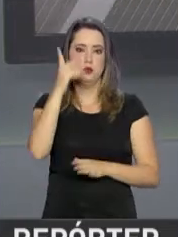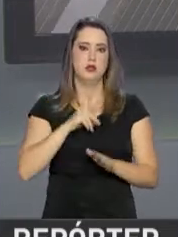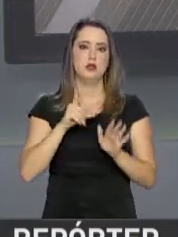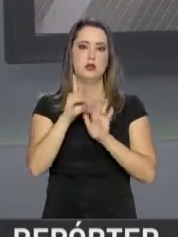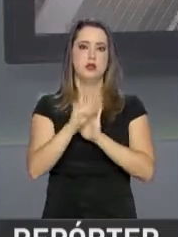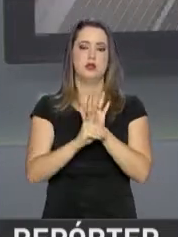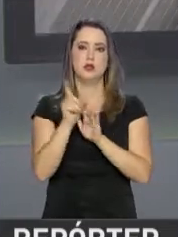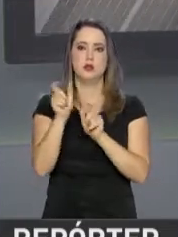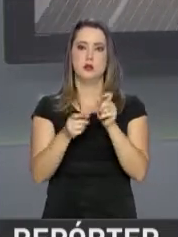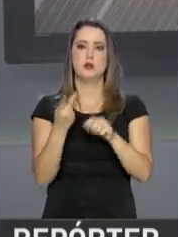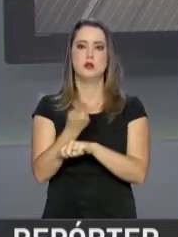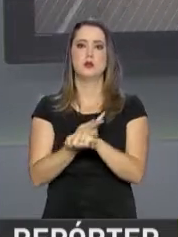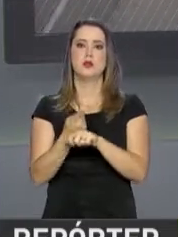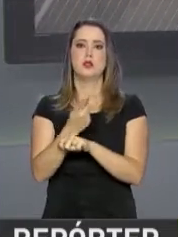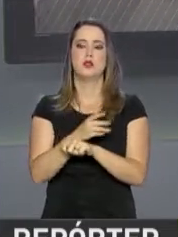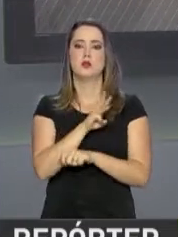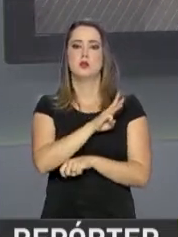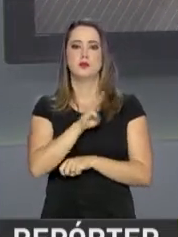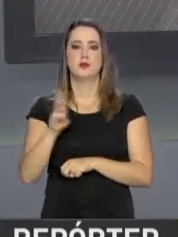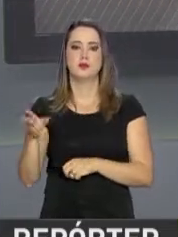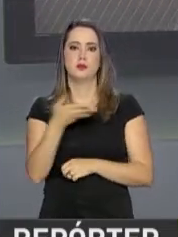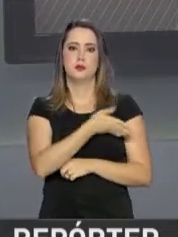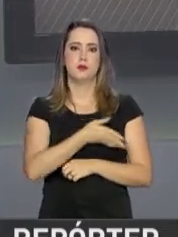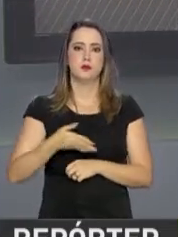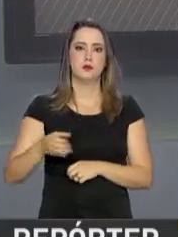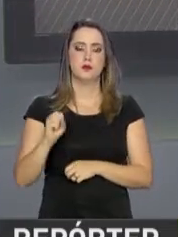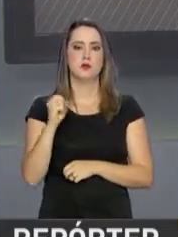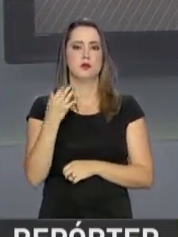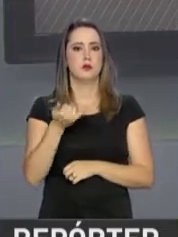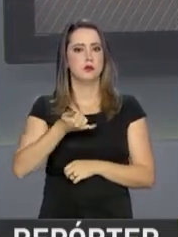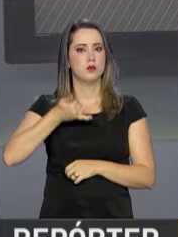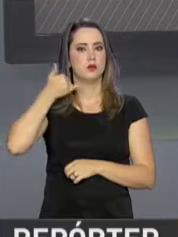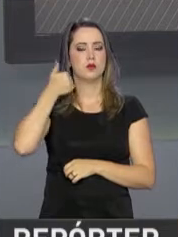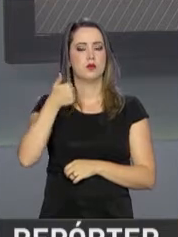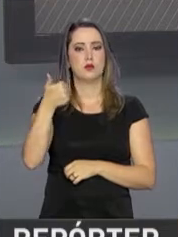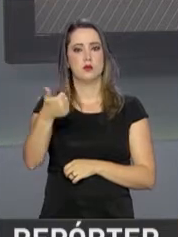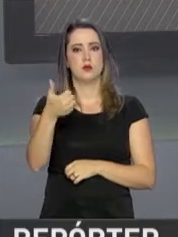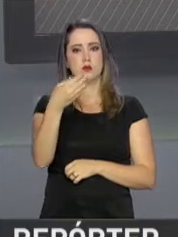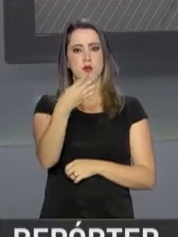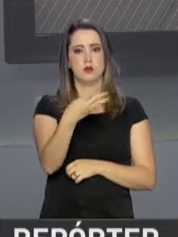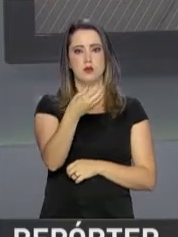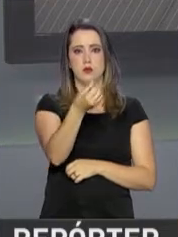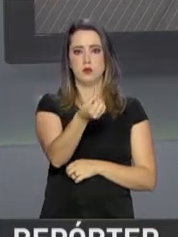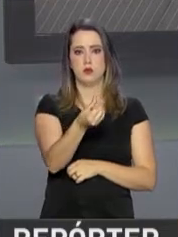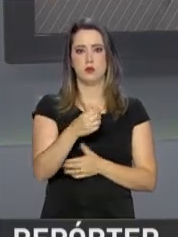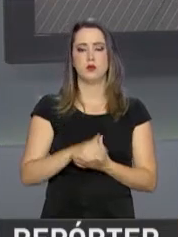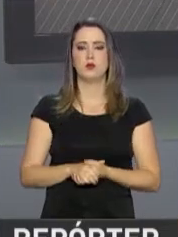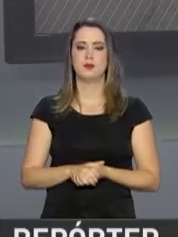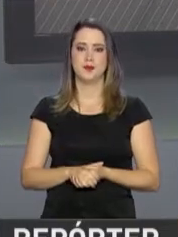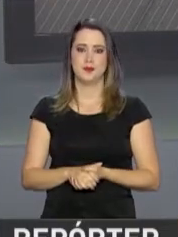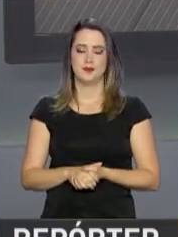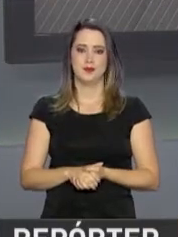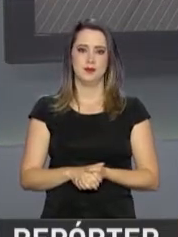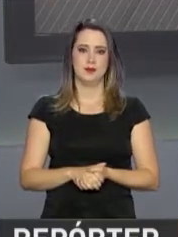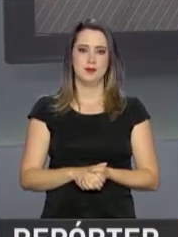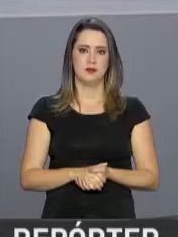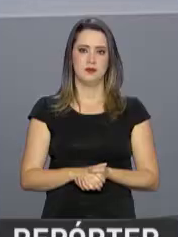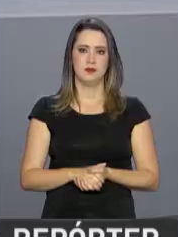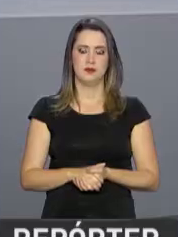direito, o contribuinte deve acessar a página da Receita na internet ou ligar para o Receita Fone. O número é 146.